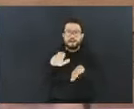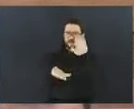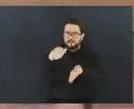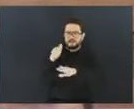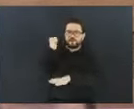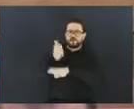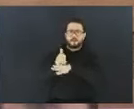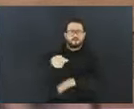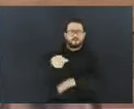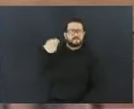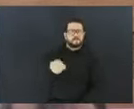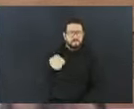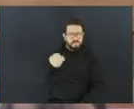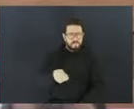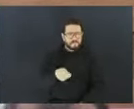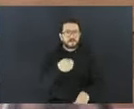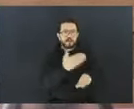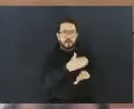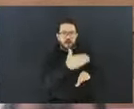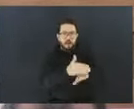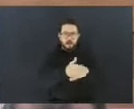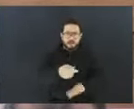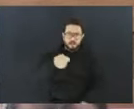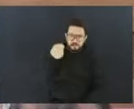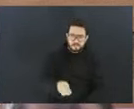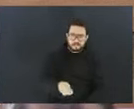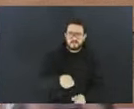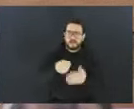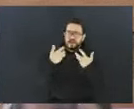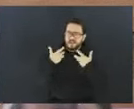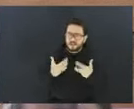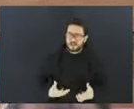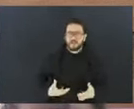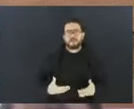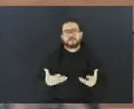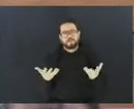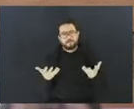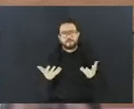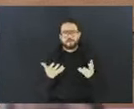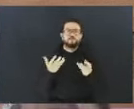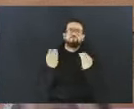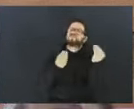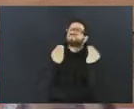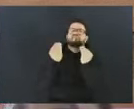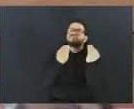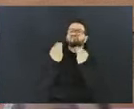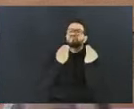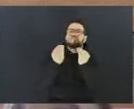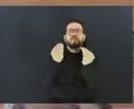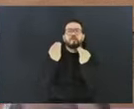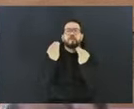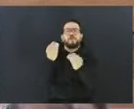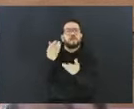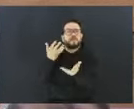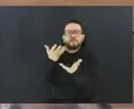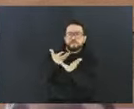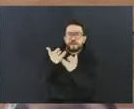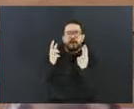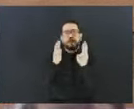treinamento extenuante, pelo tratamento embrutecedor. Qual é a política que o senhor adota, ou que a corporação adota, para diminuir